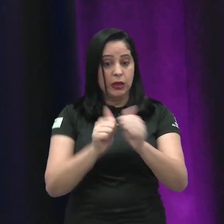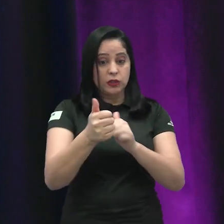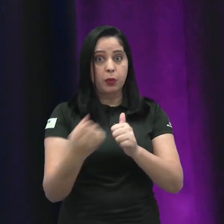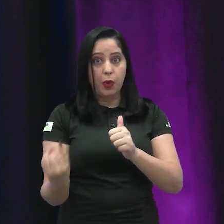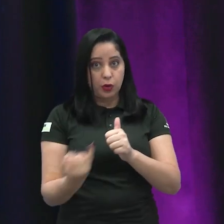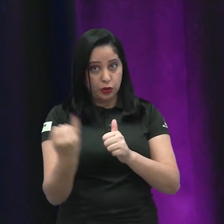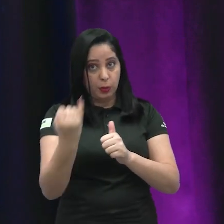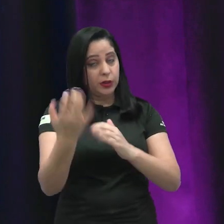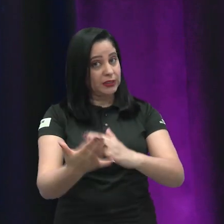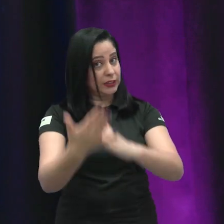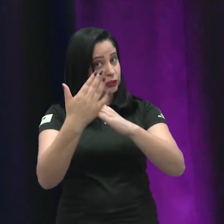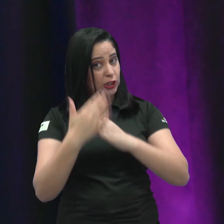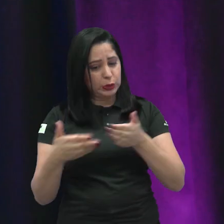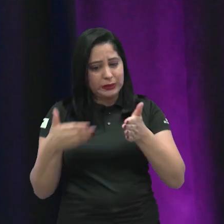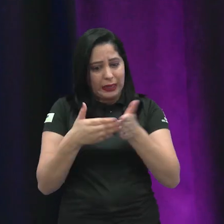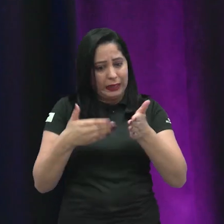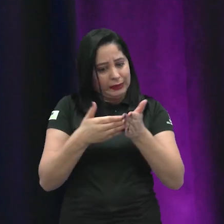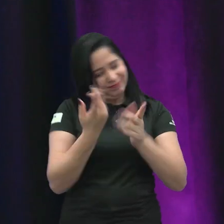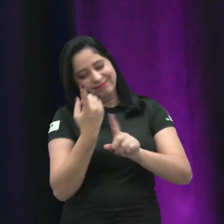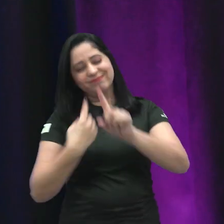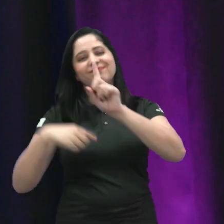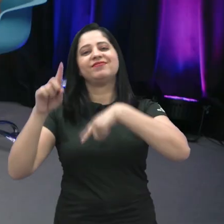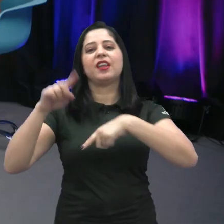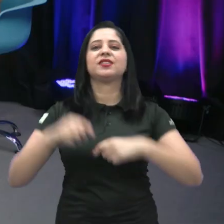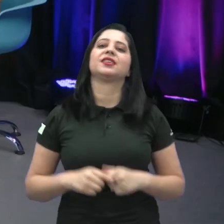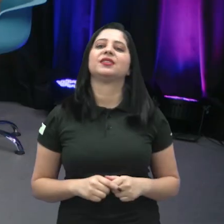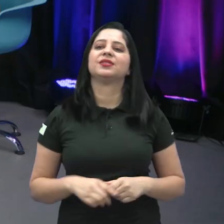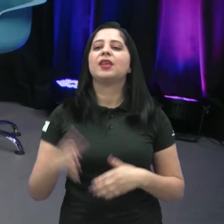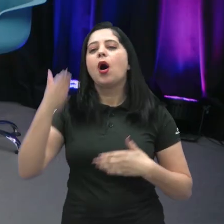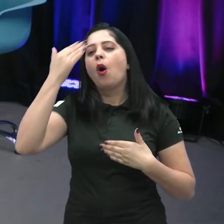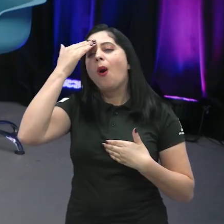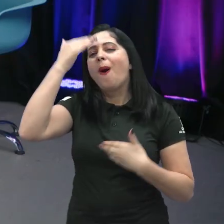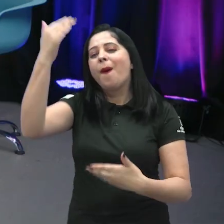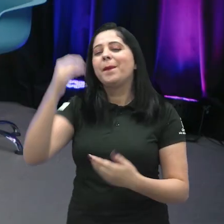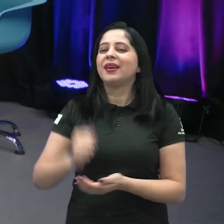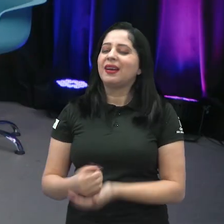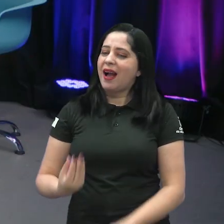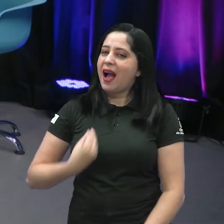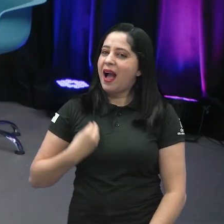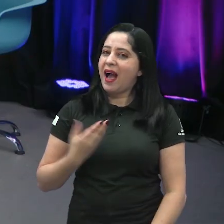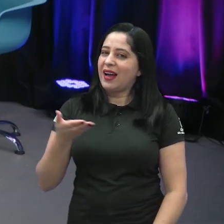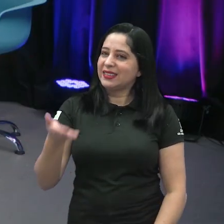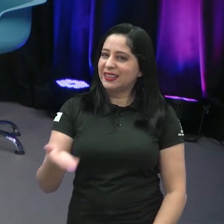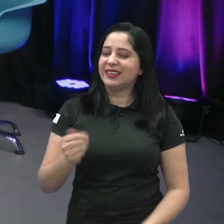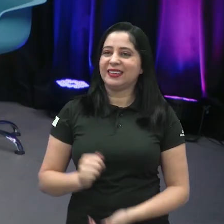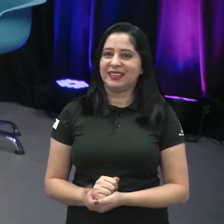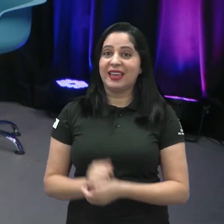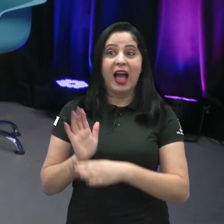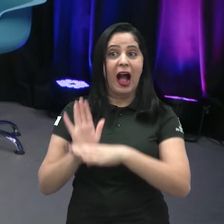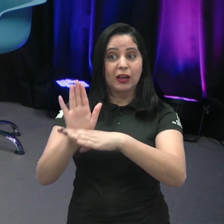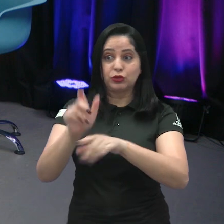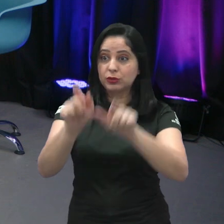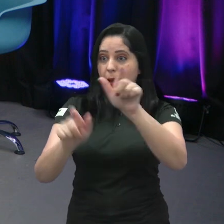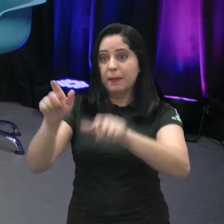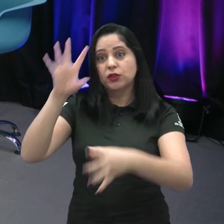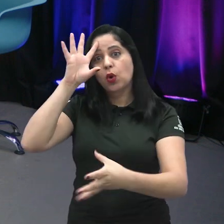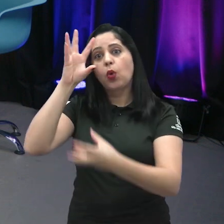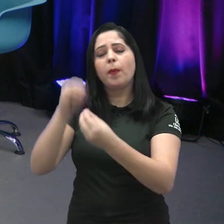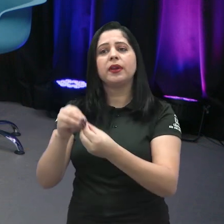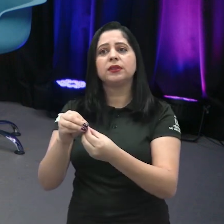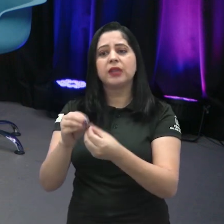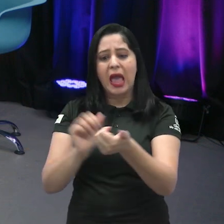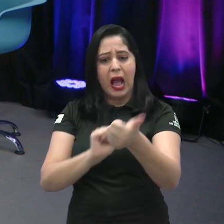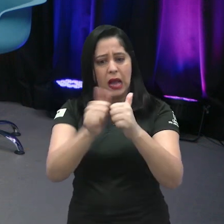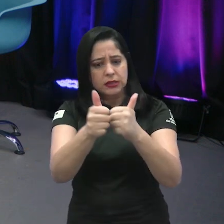na superação de limites. Professor, muito obrigada pela sua presença, ajudar aqui as pessoas a entender um pouquinho mais como o